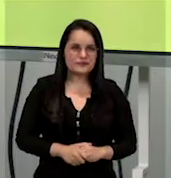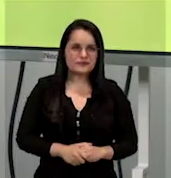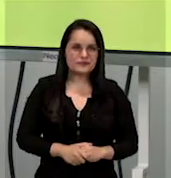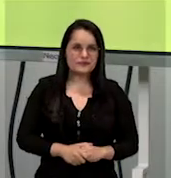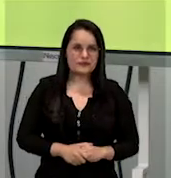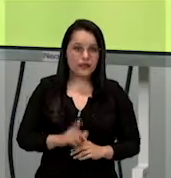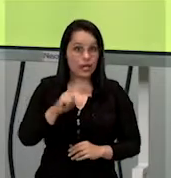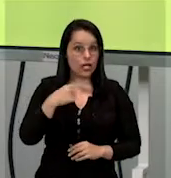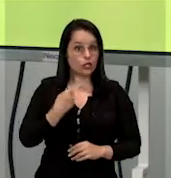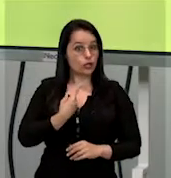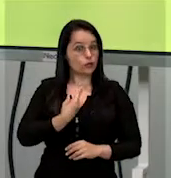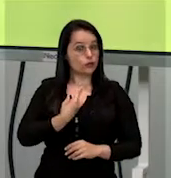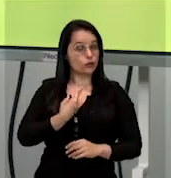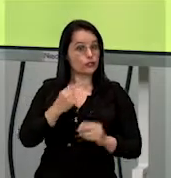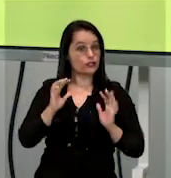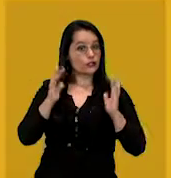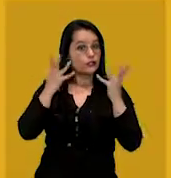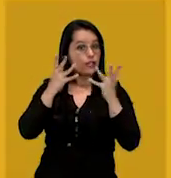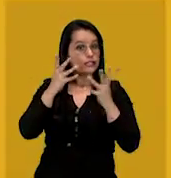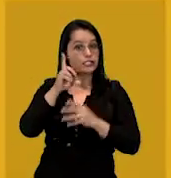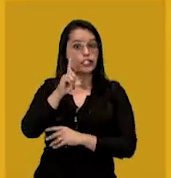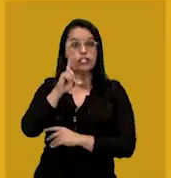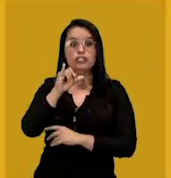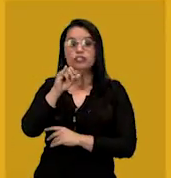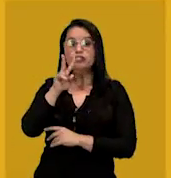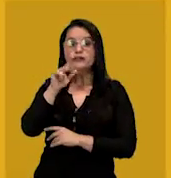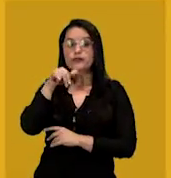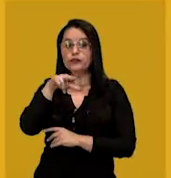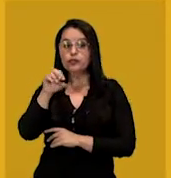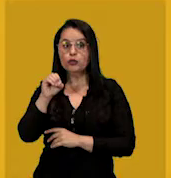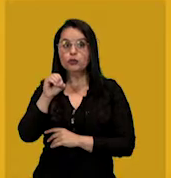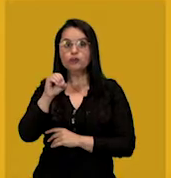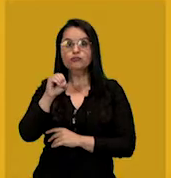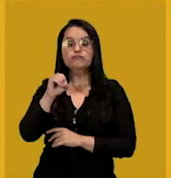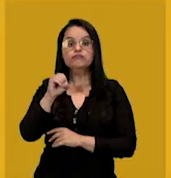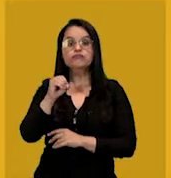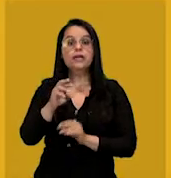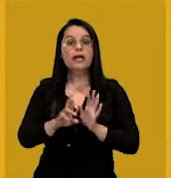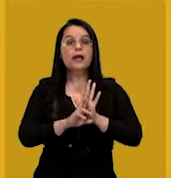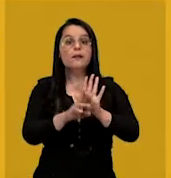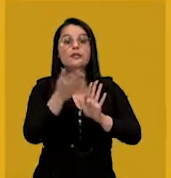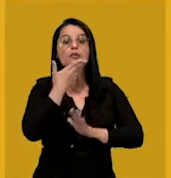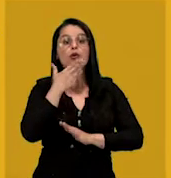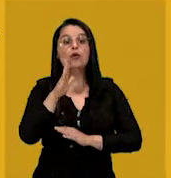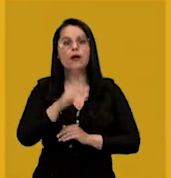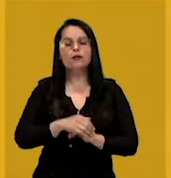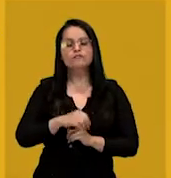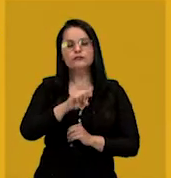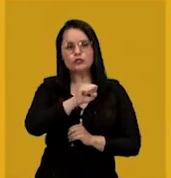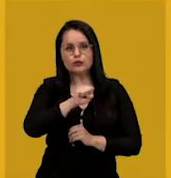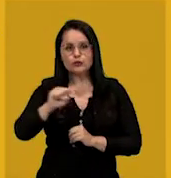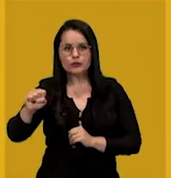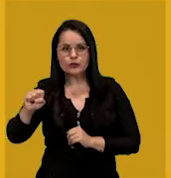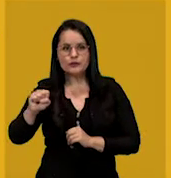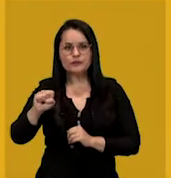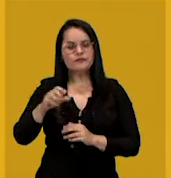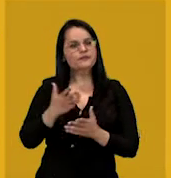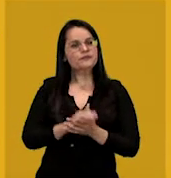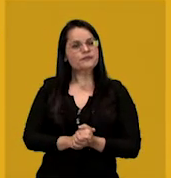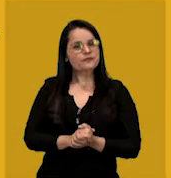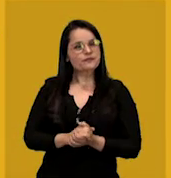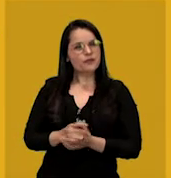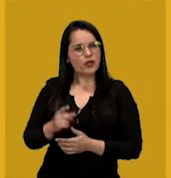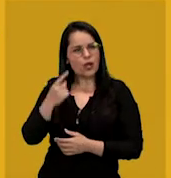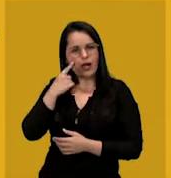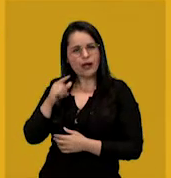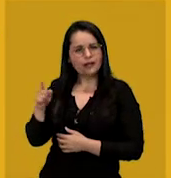A nossa próxima festa, a Festa do Divino, ela representa a região Sudeste. A região